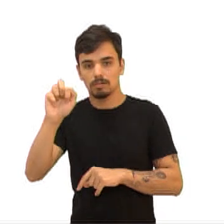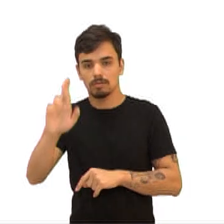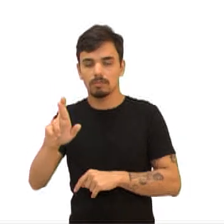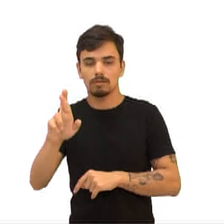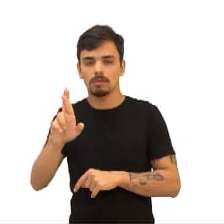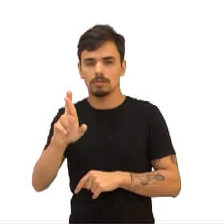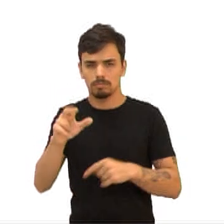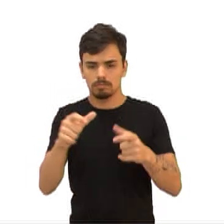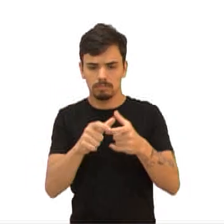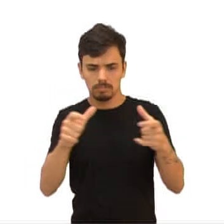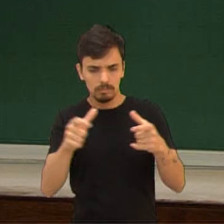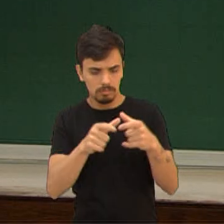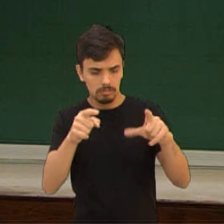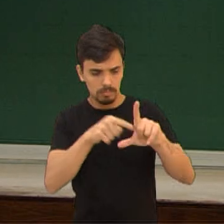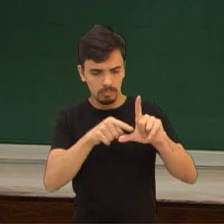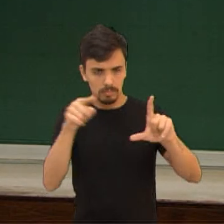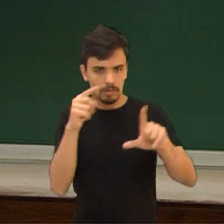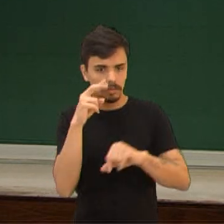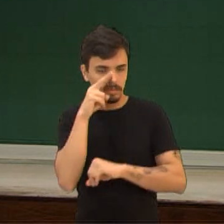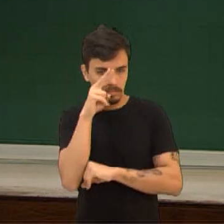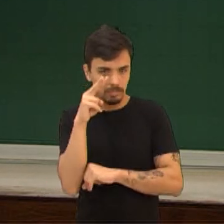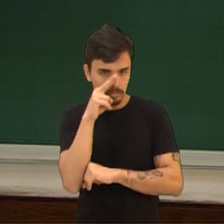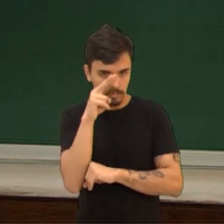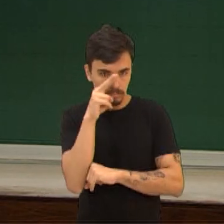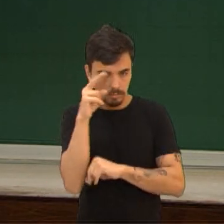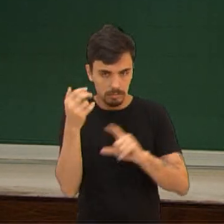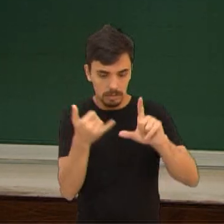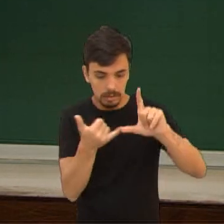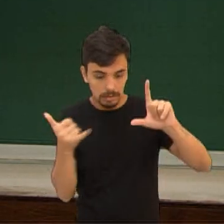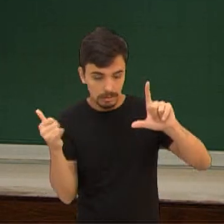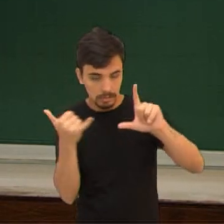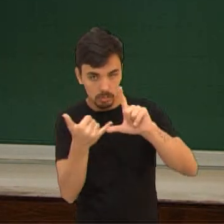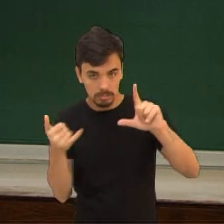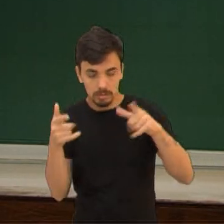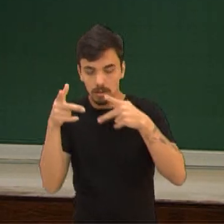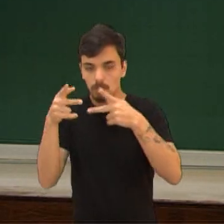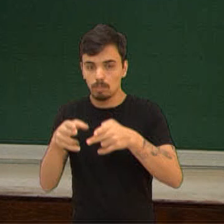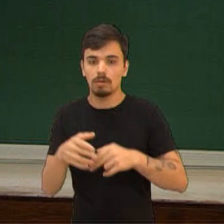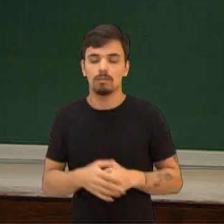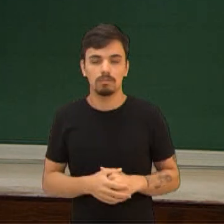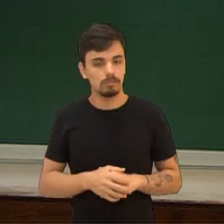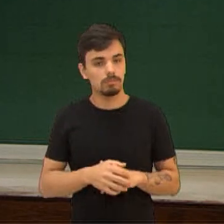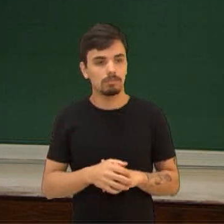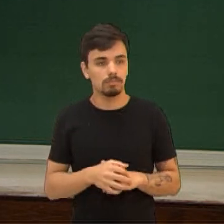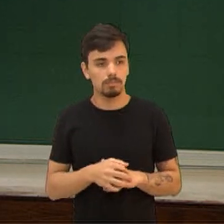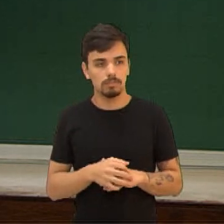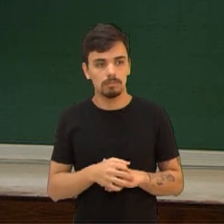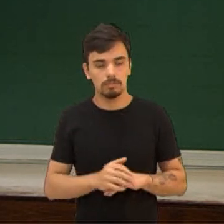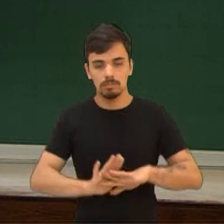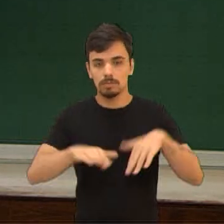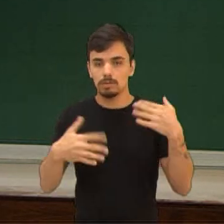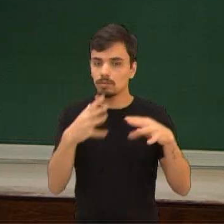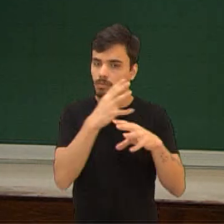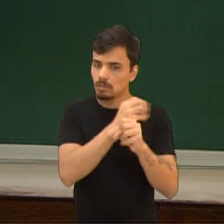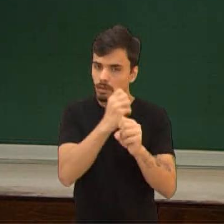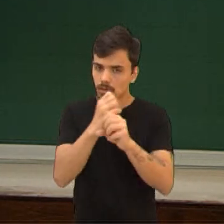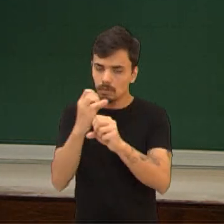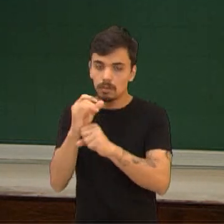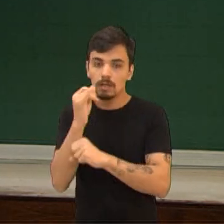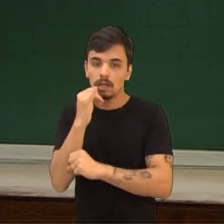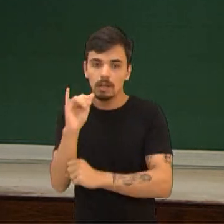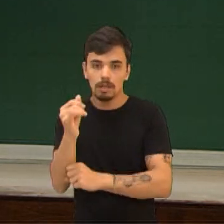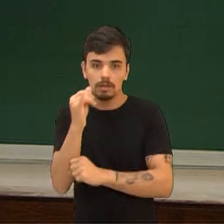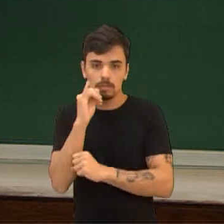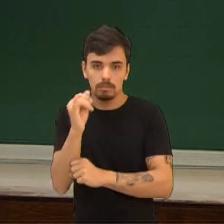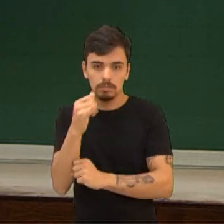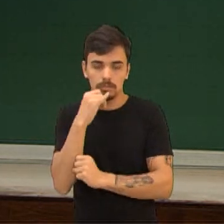pouco, aumenta a tensão na mesma proporção. Então, aqui eu posso então, calcular a energia, que vai